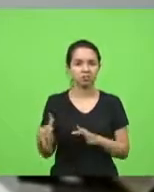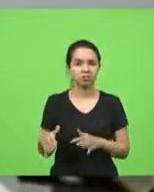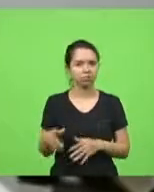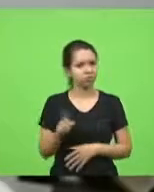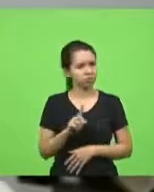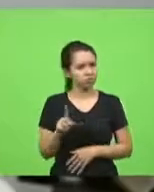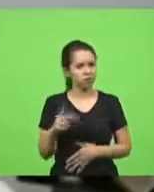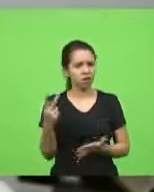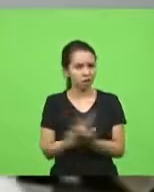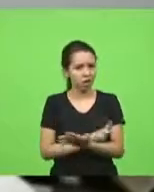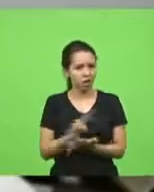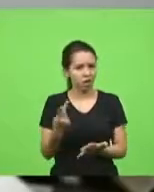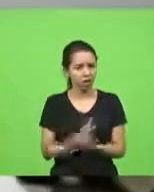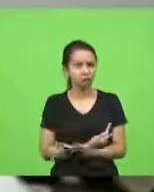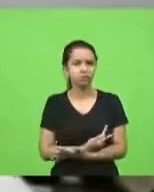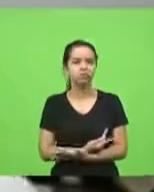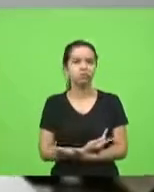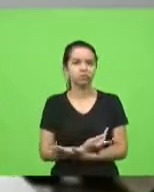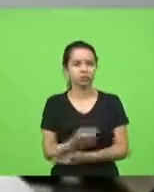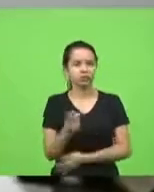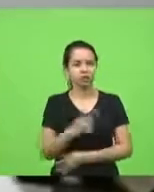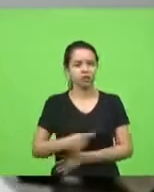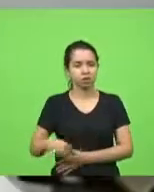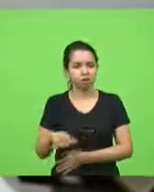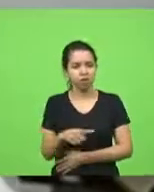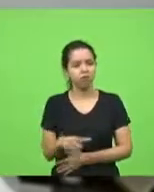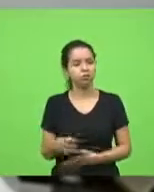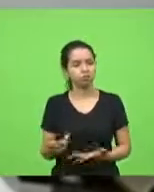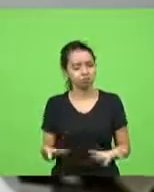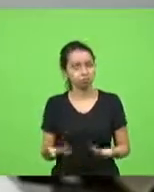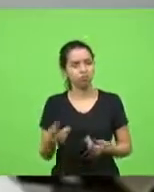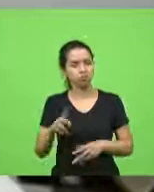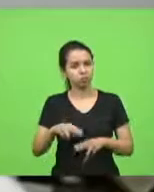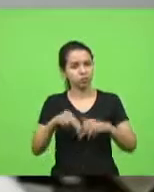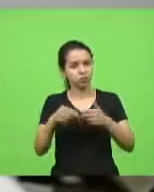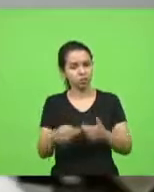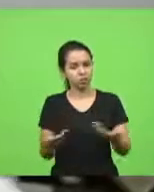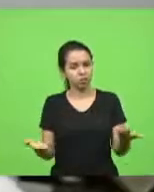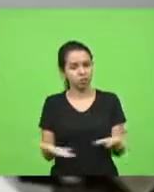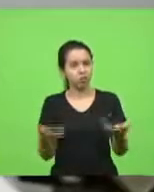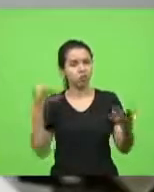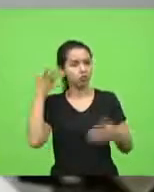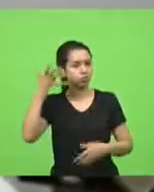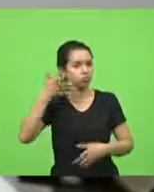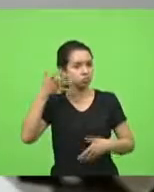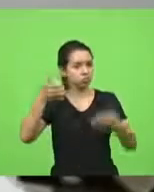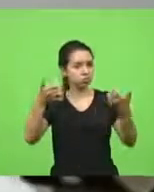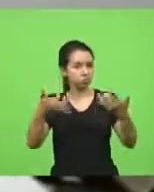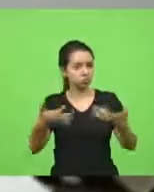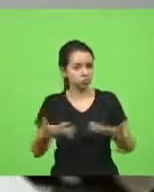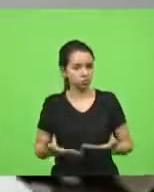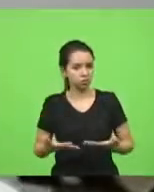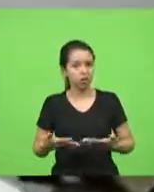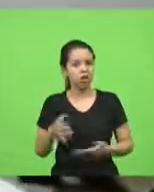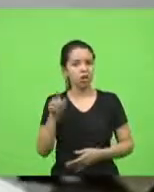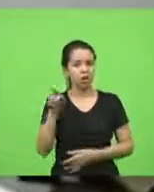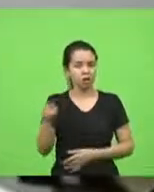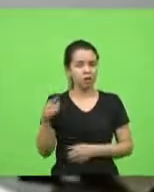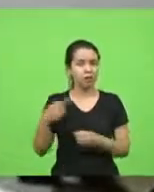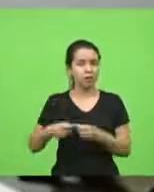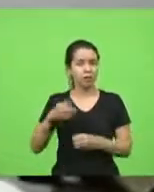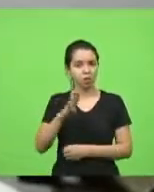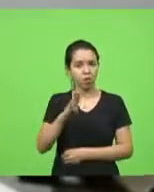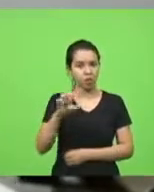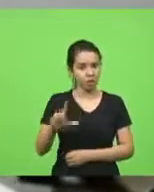deboche. E é por isso que eu estou discursando hoje, senhor presidente. Blumenau, eu sou natural de Blumenau e